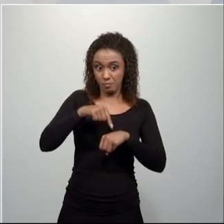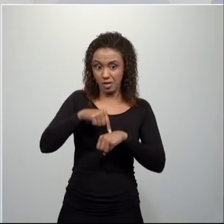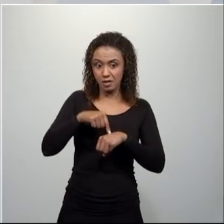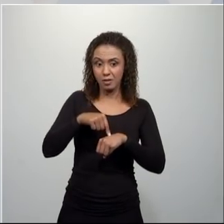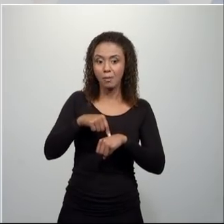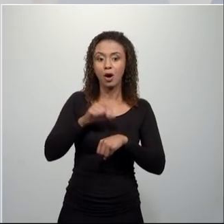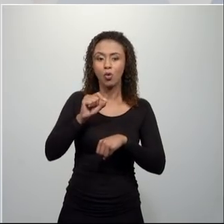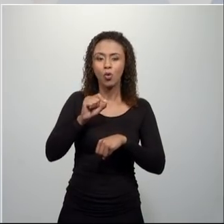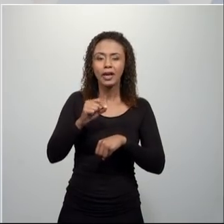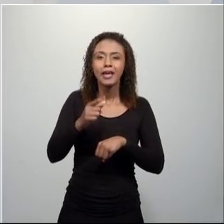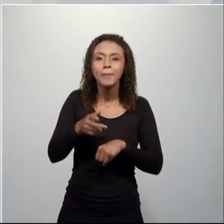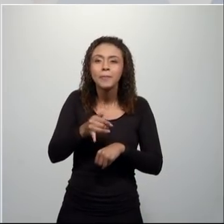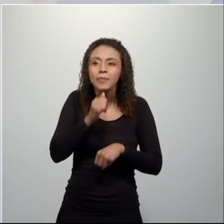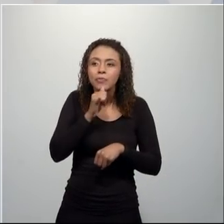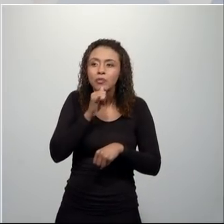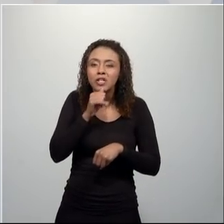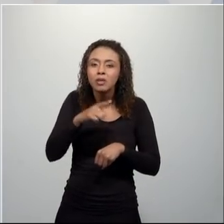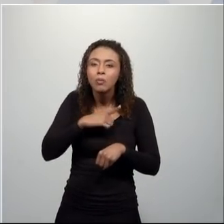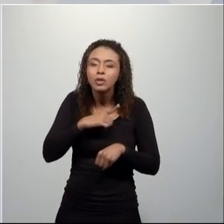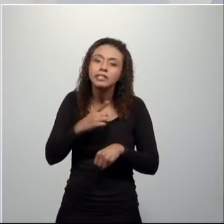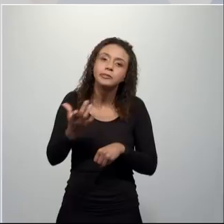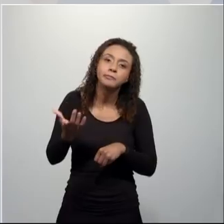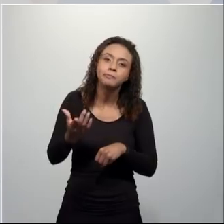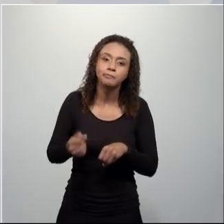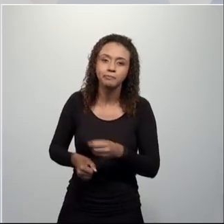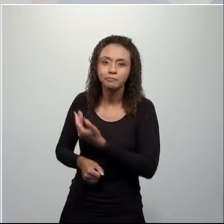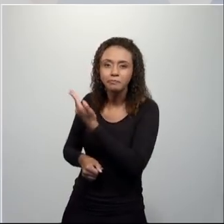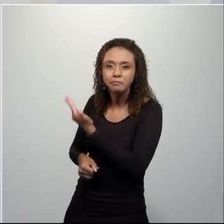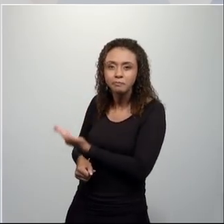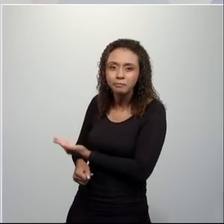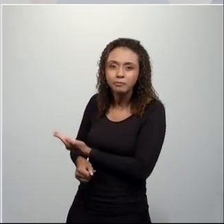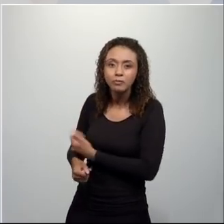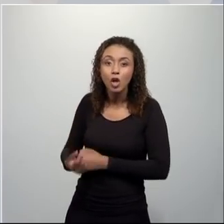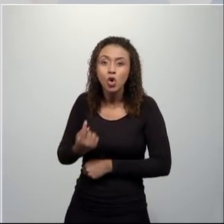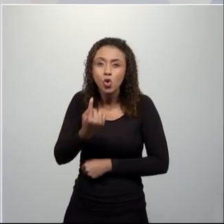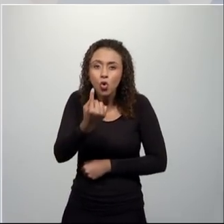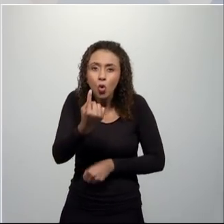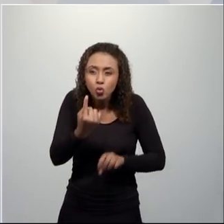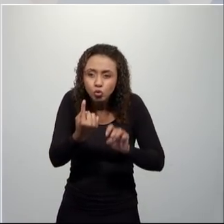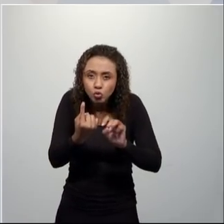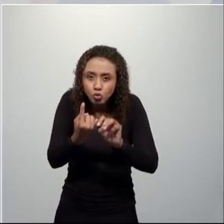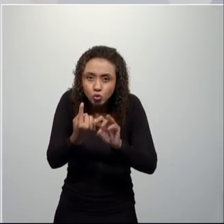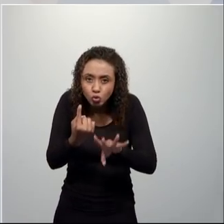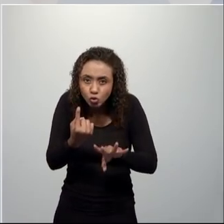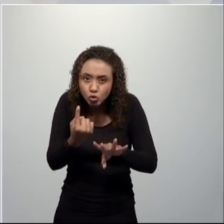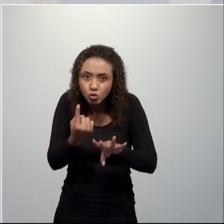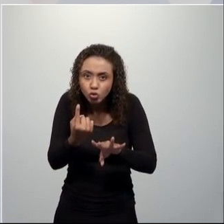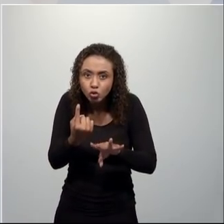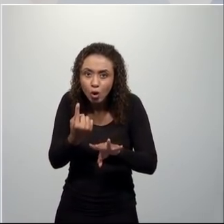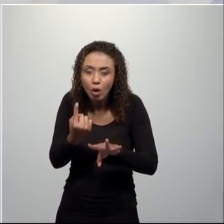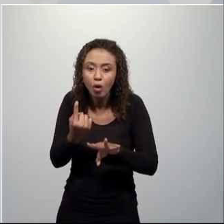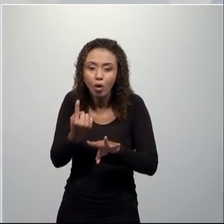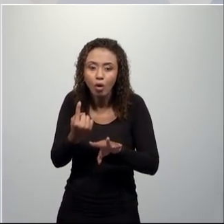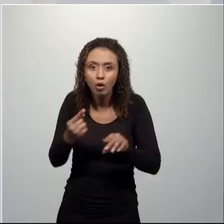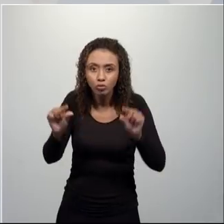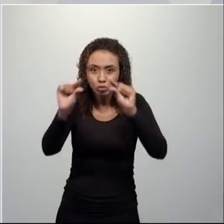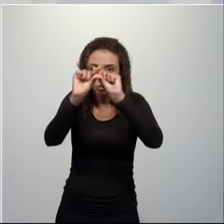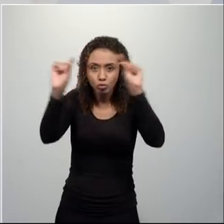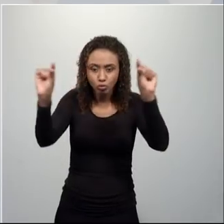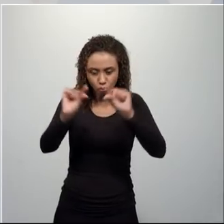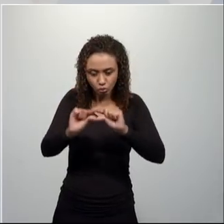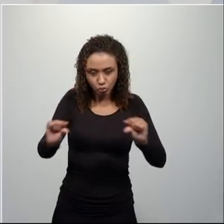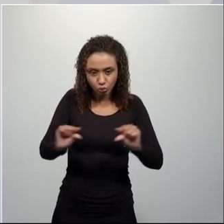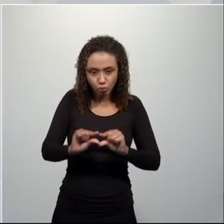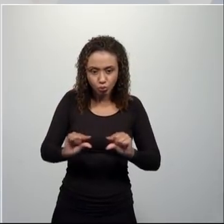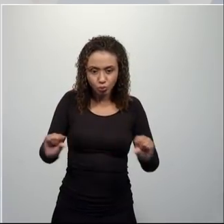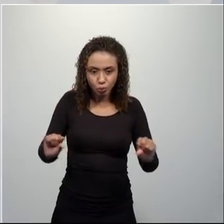dois pedacinhos aqui tem só 11 correspondente dele na rede então ele vai dar preferência para um desses dois pedaços